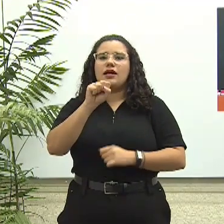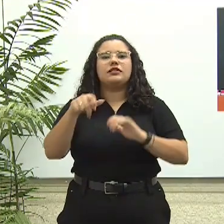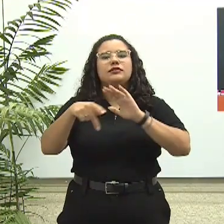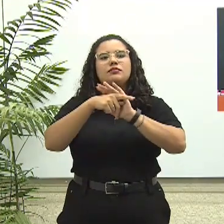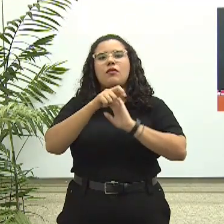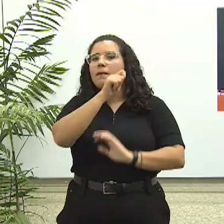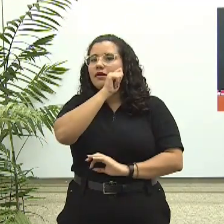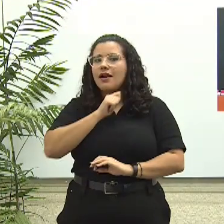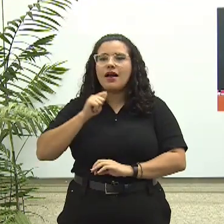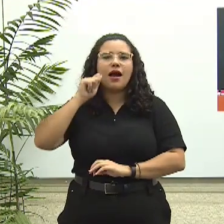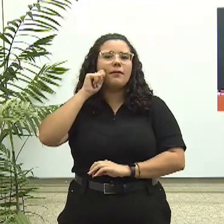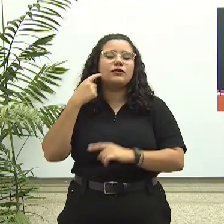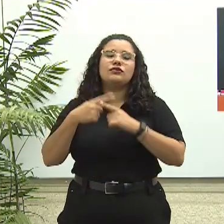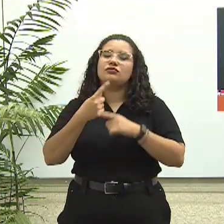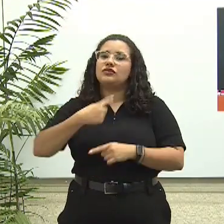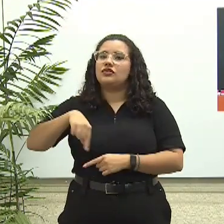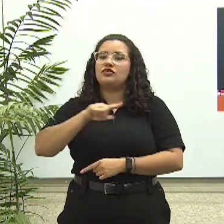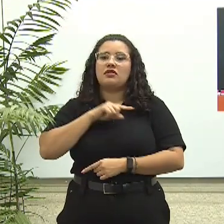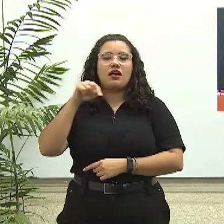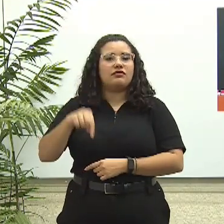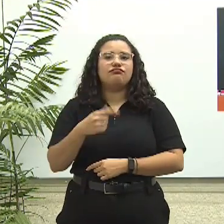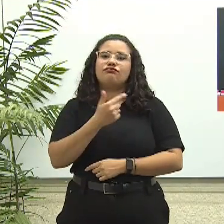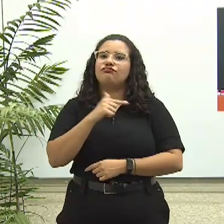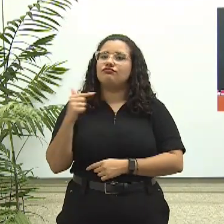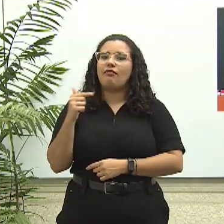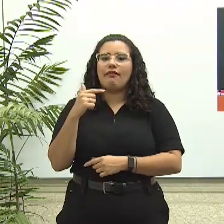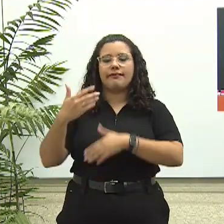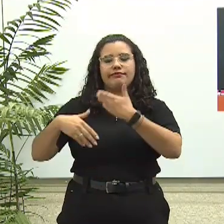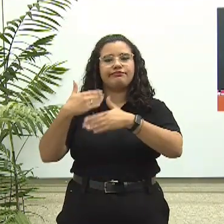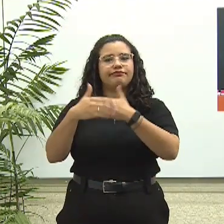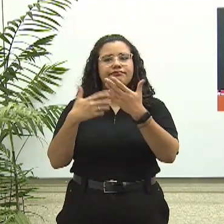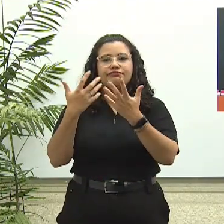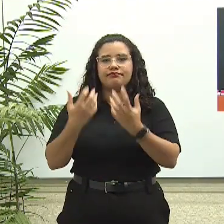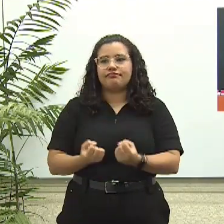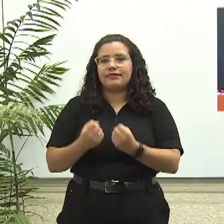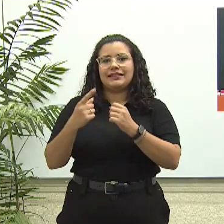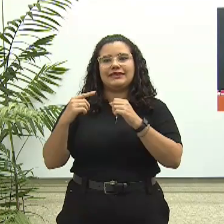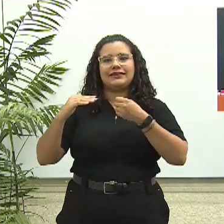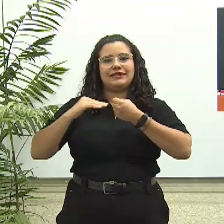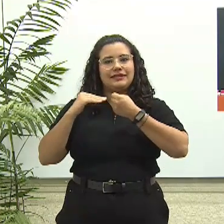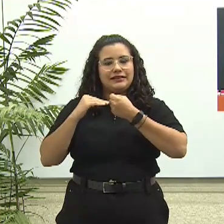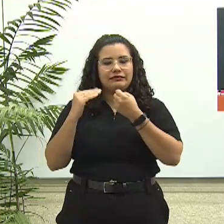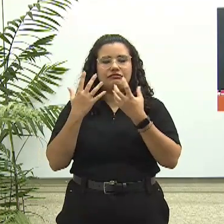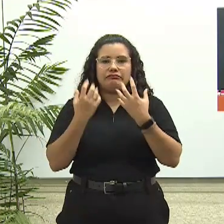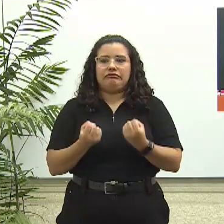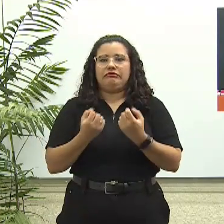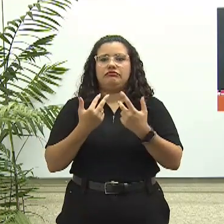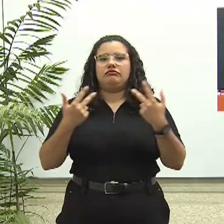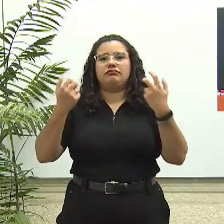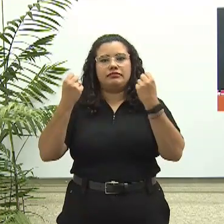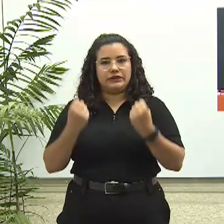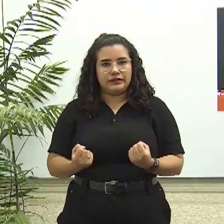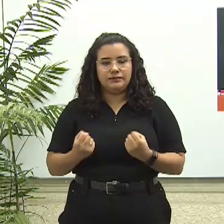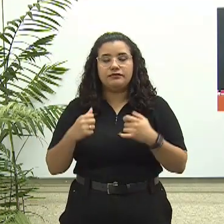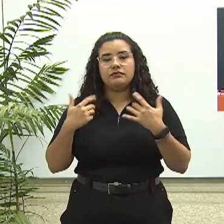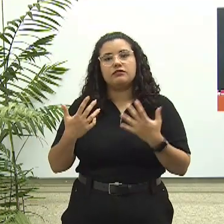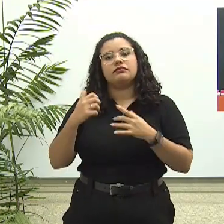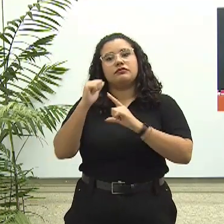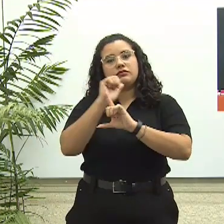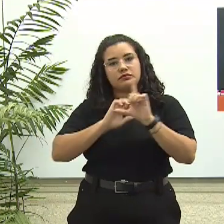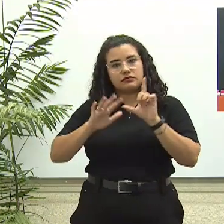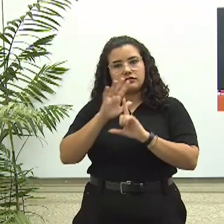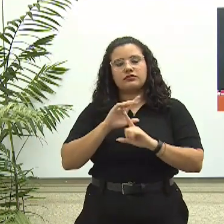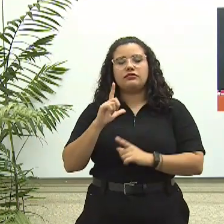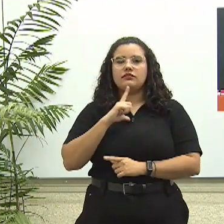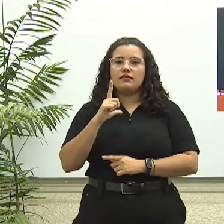por exemplo Porque nós não temos capacidade né para para processar esses dados nesse sentido Então essa plataformização ela vem